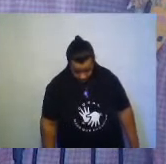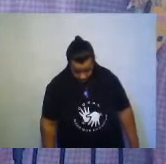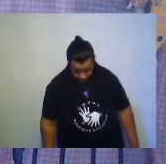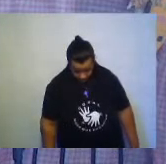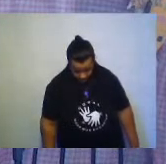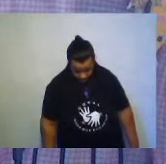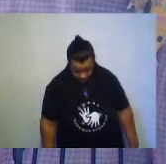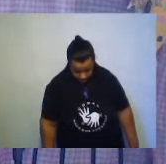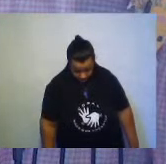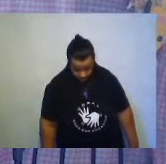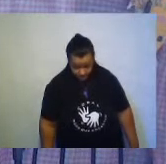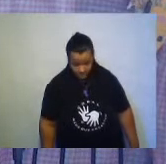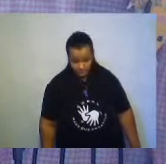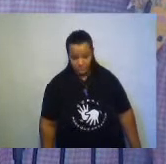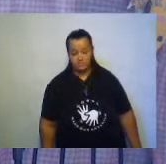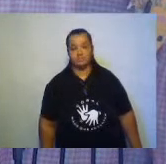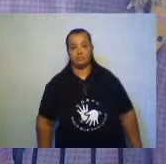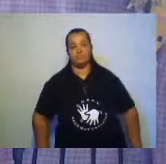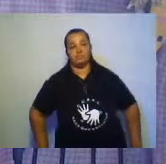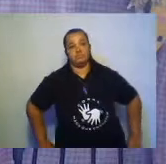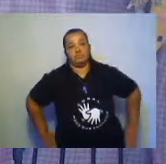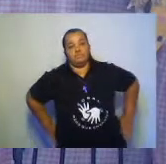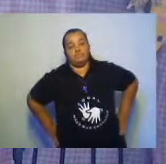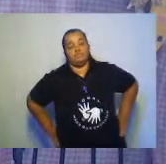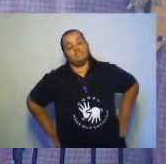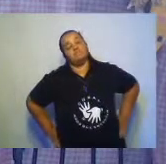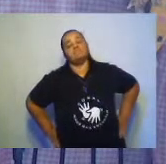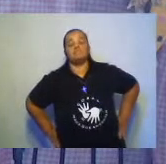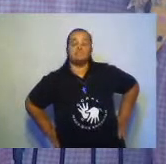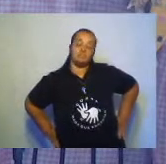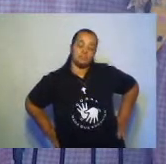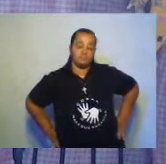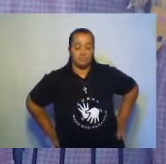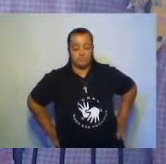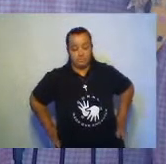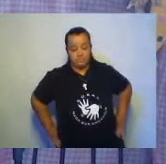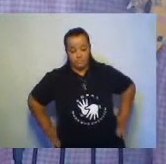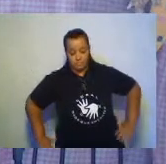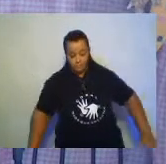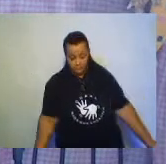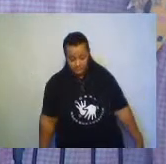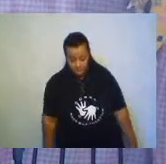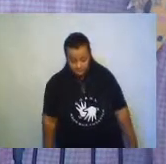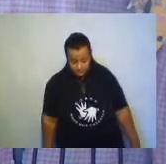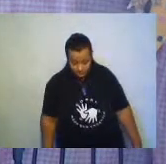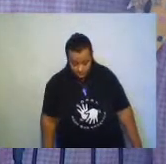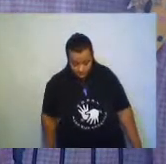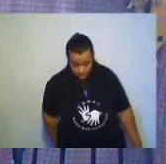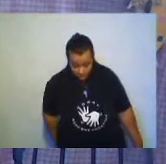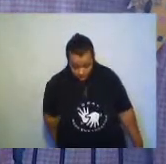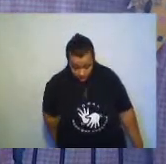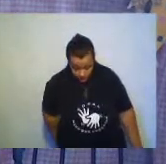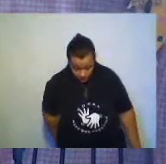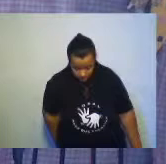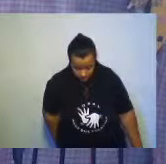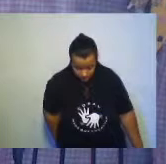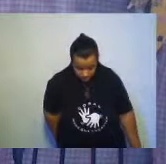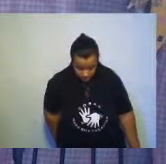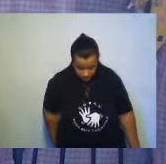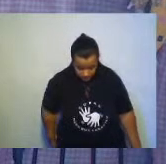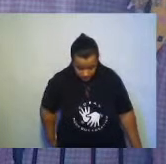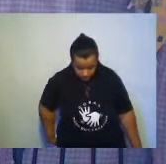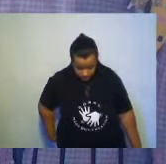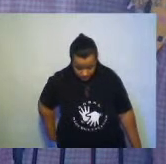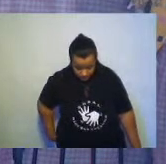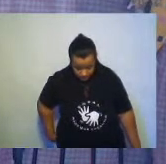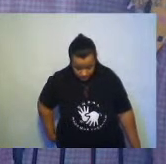fazendo acontecer. Né, o projeto aqui da prefeitura, né, dos 203 anos, agradecer a todos vocês aí que estão